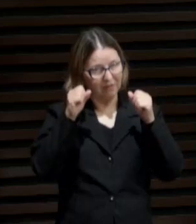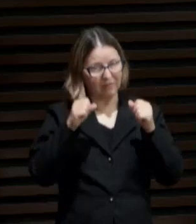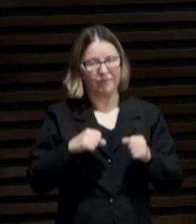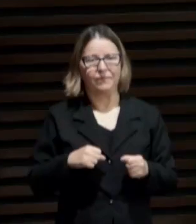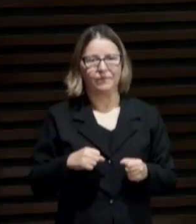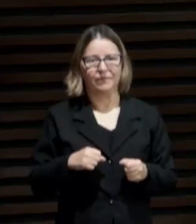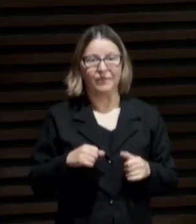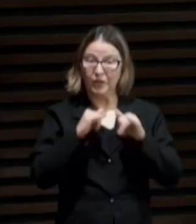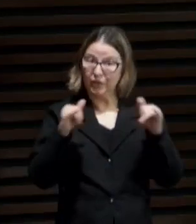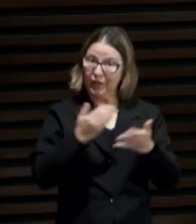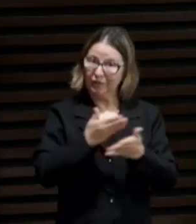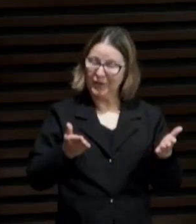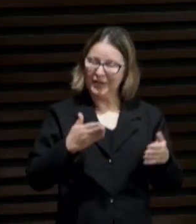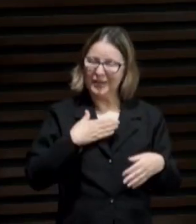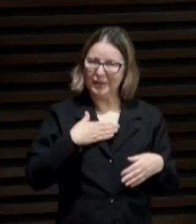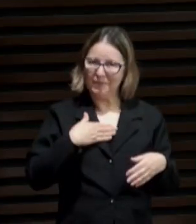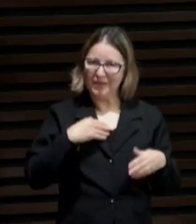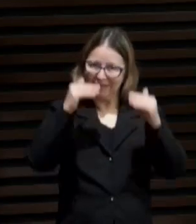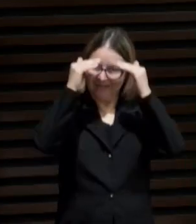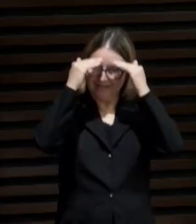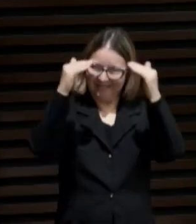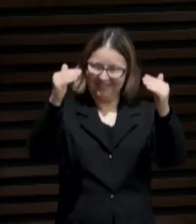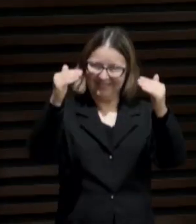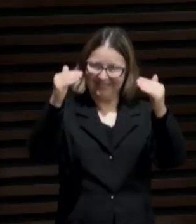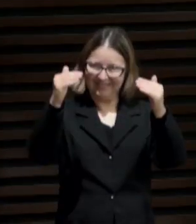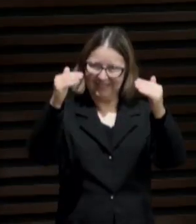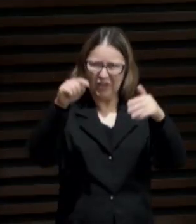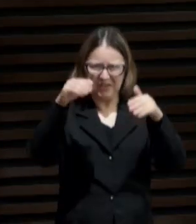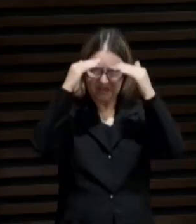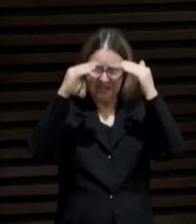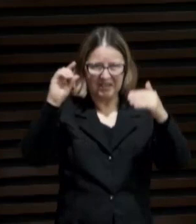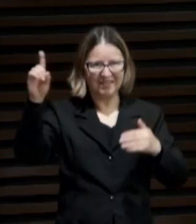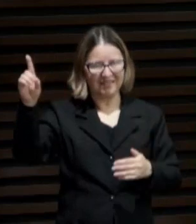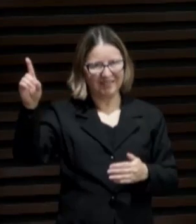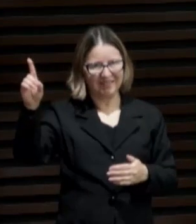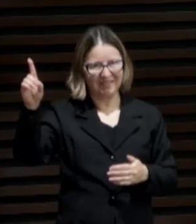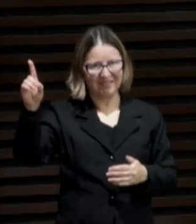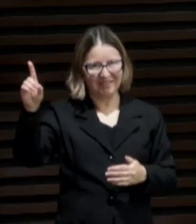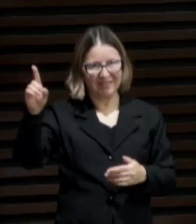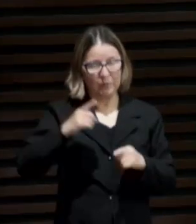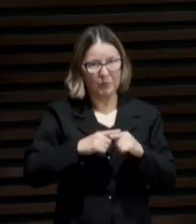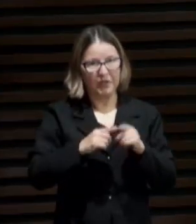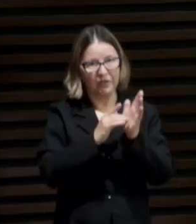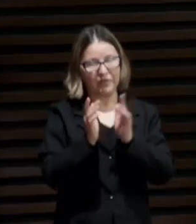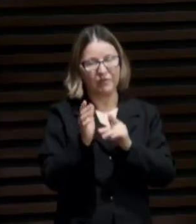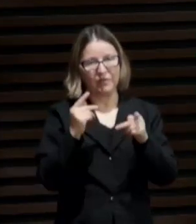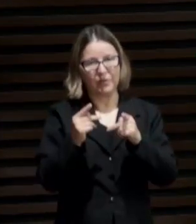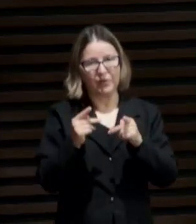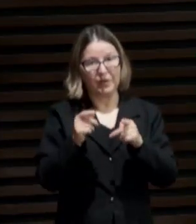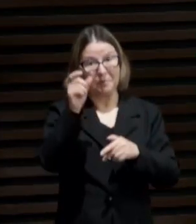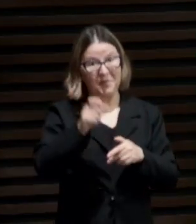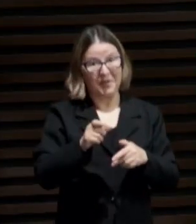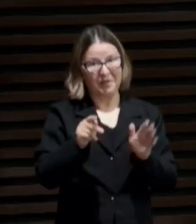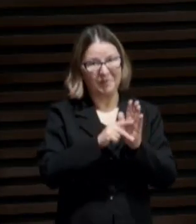Digo-vos, porém, a vós outros que me ouvis. Você ouve Deus? Porque Jesus diz: quem é de Deus, ouve